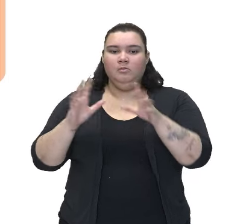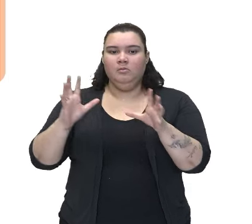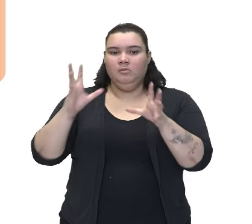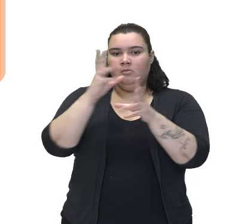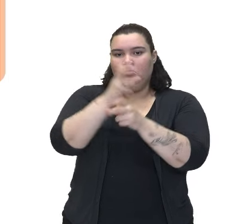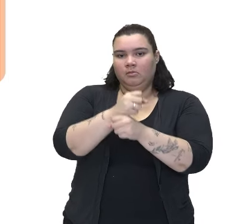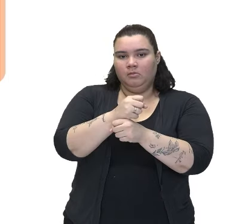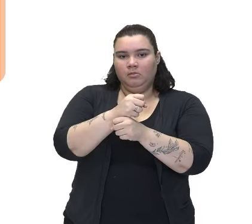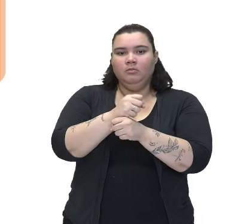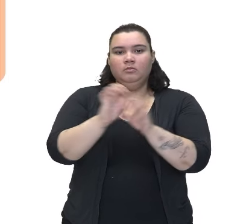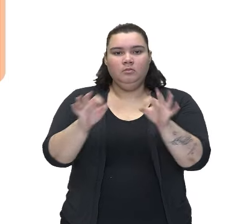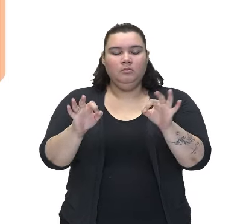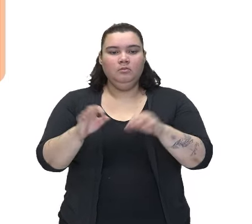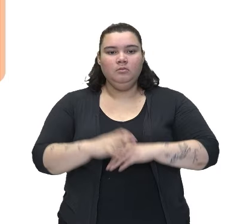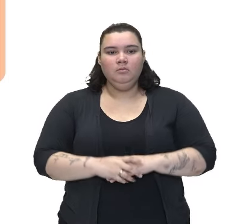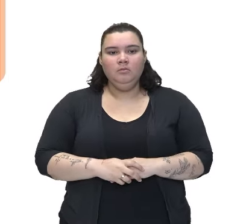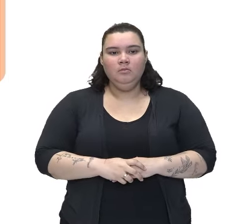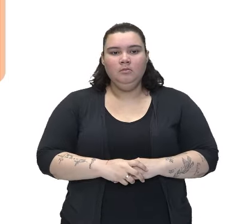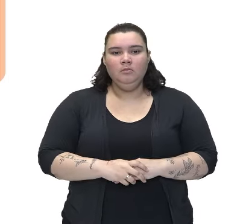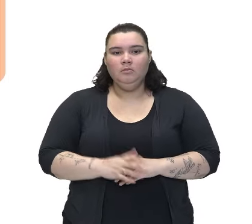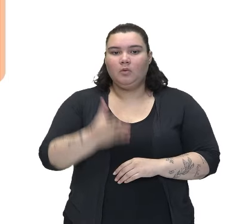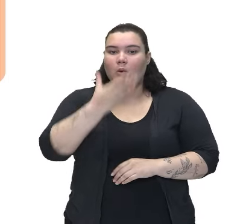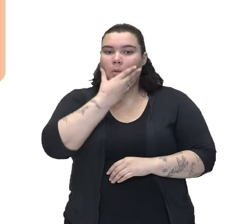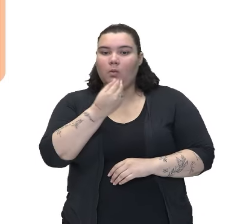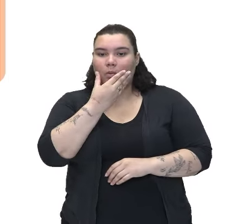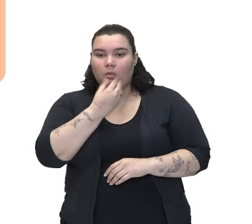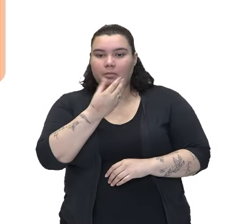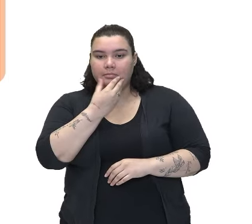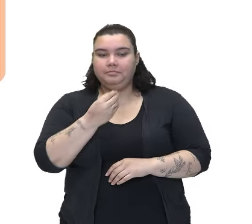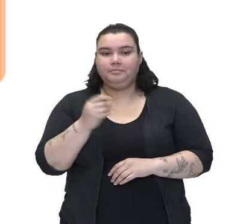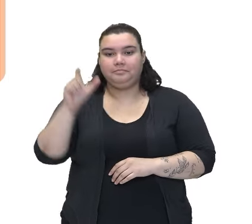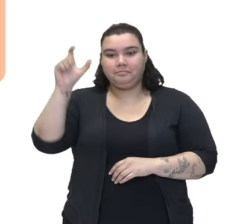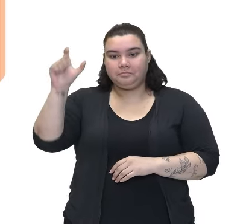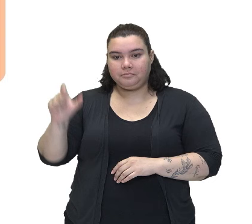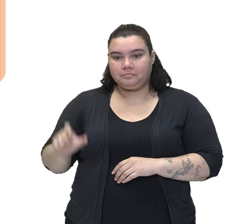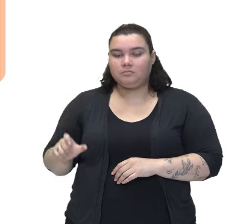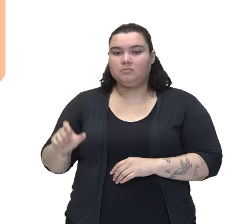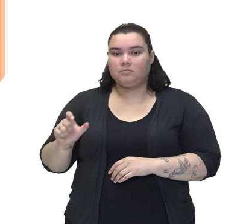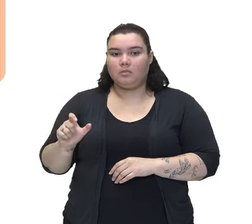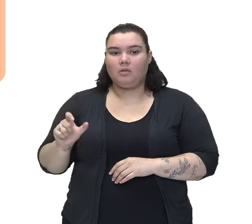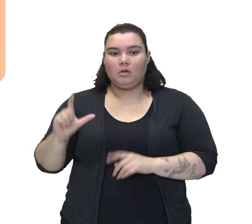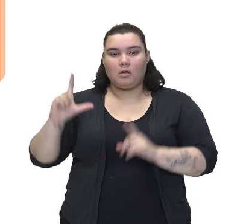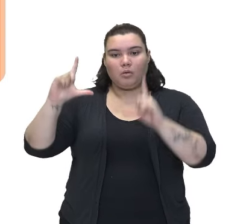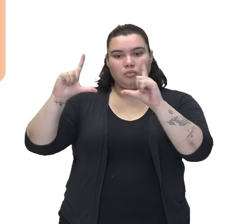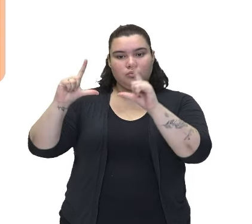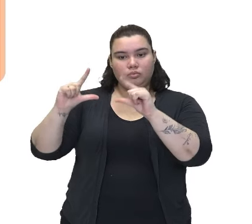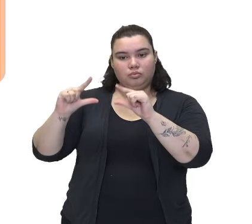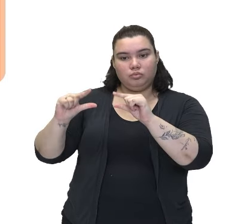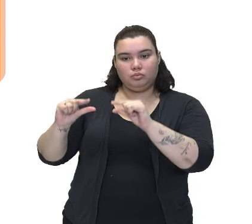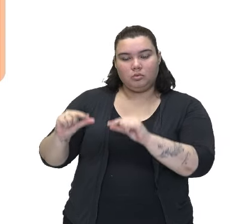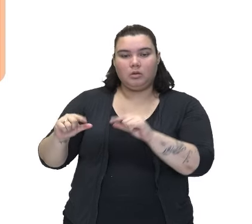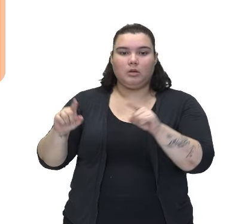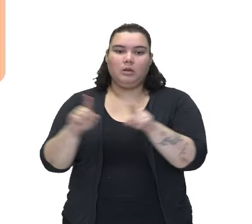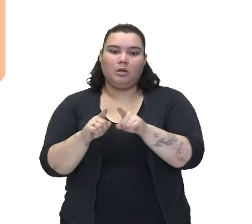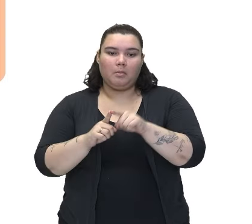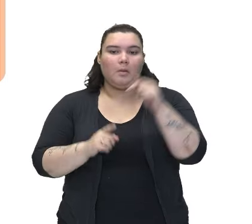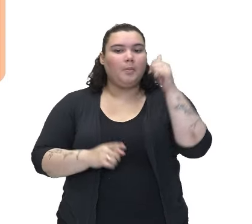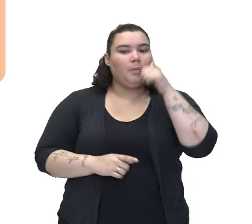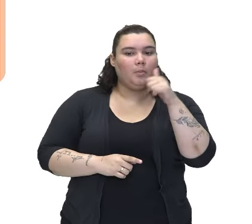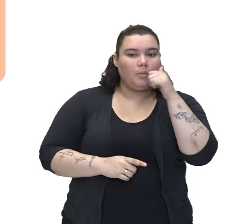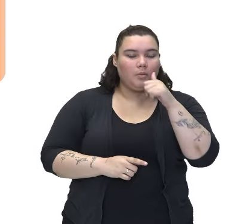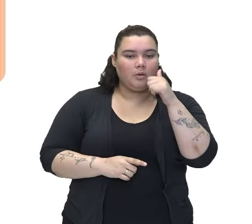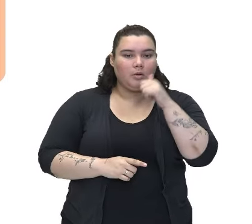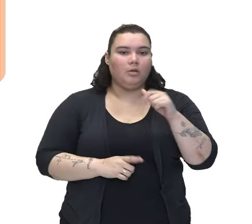A parte masculina, né, que vai acabar aí diminuindo, e também a feminina, ou